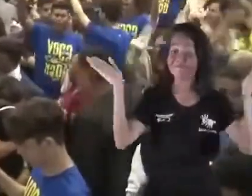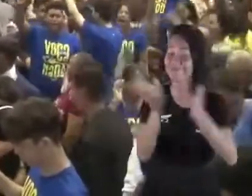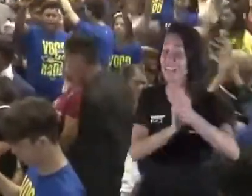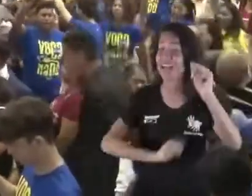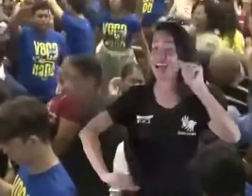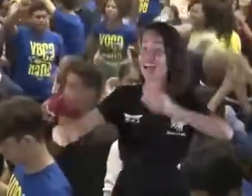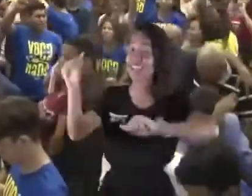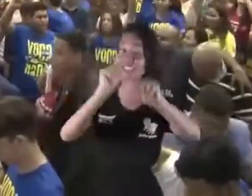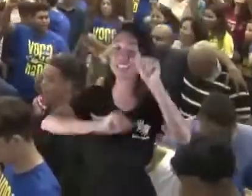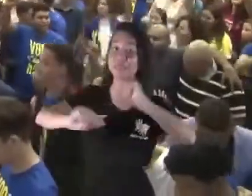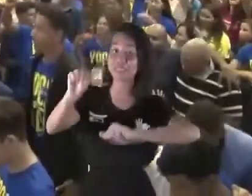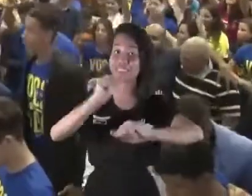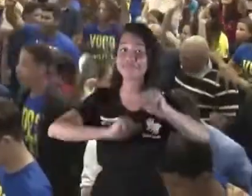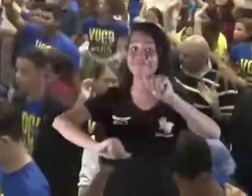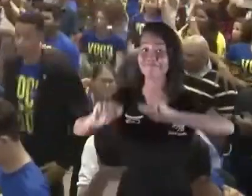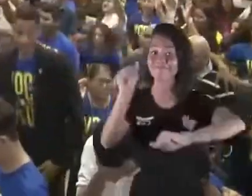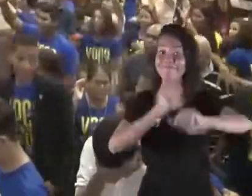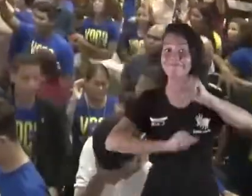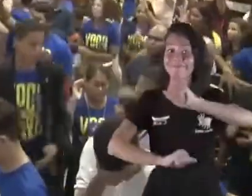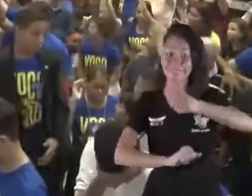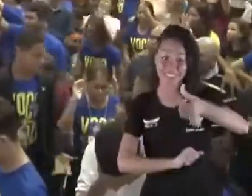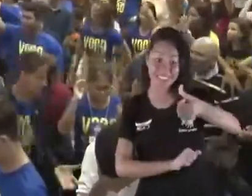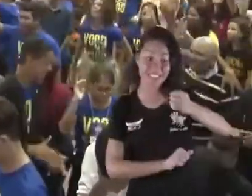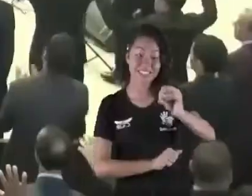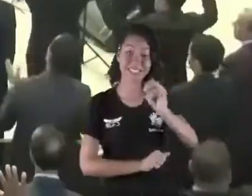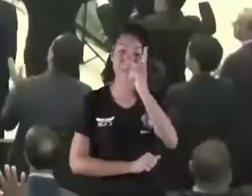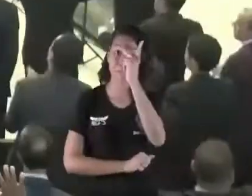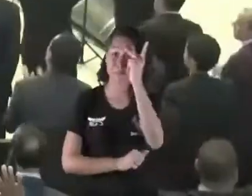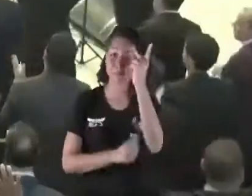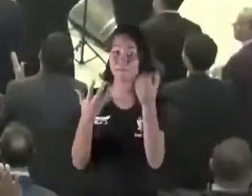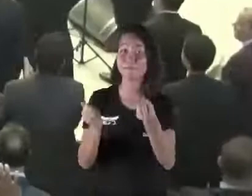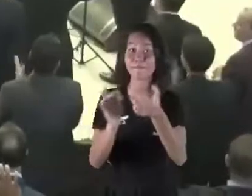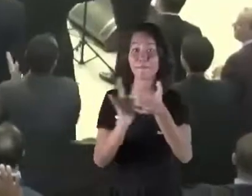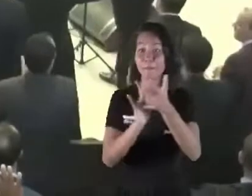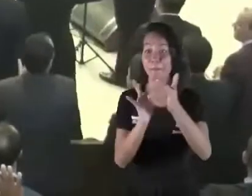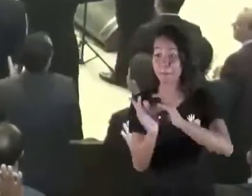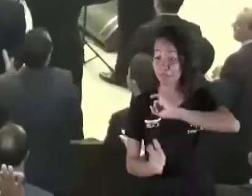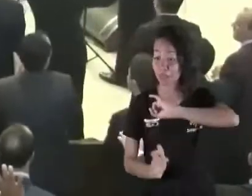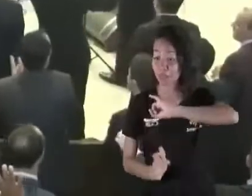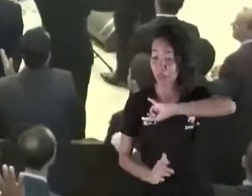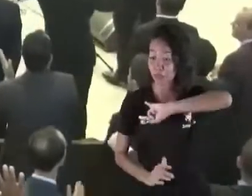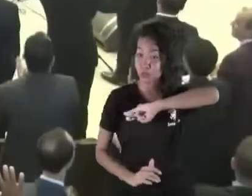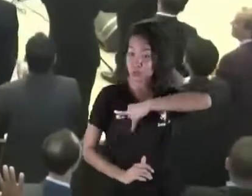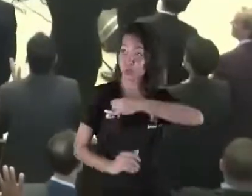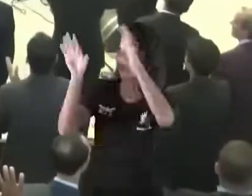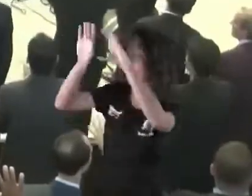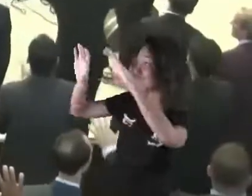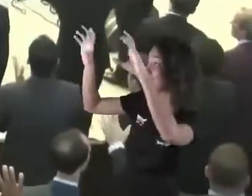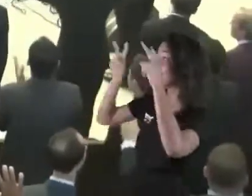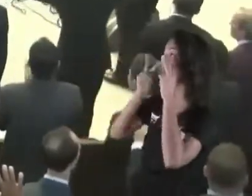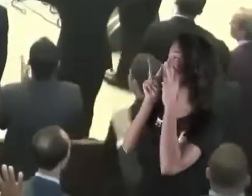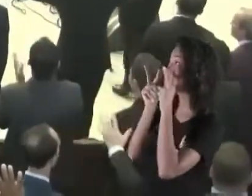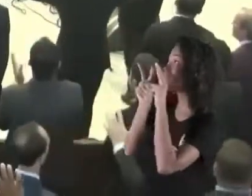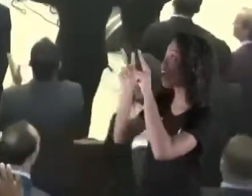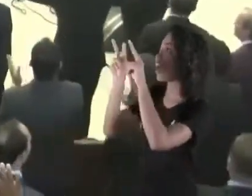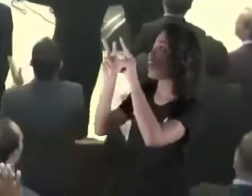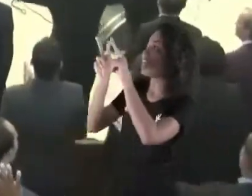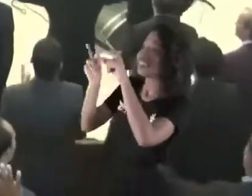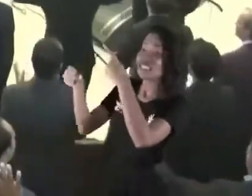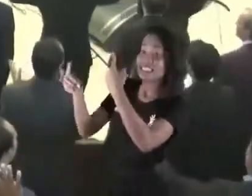realidade. João viu a cidade santa para os crentes sendo